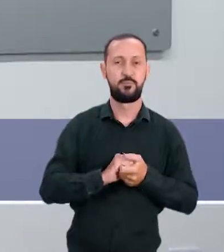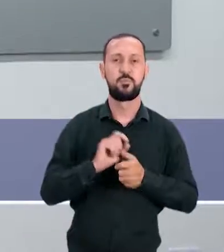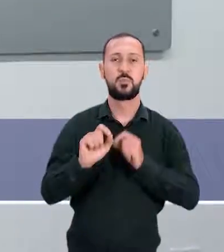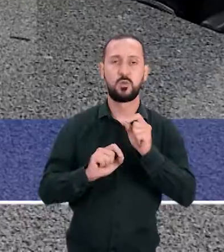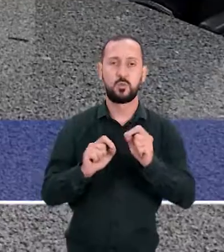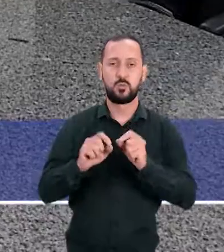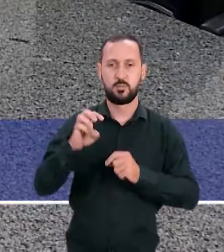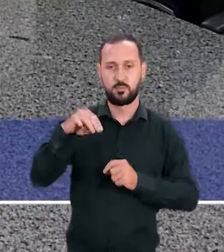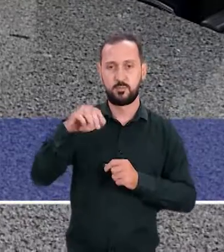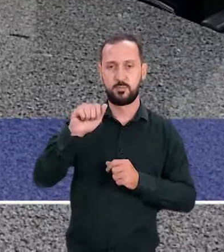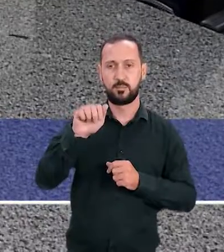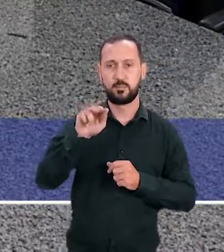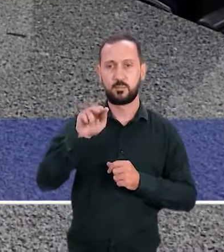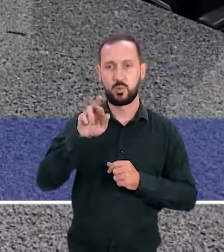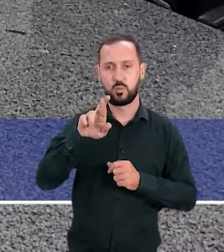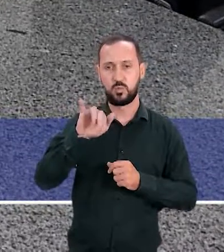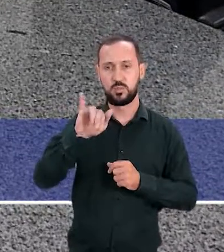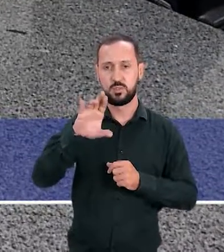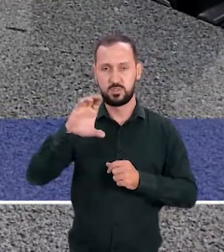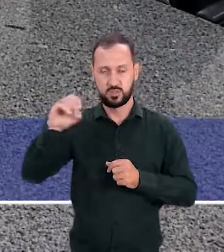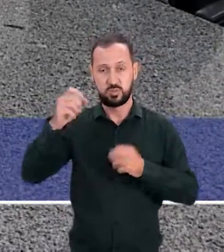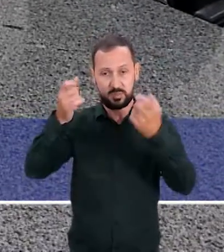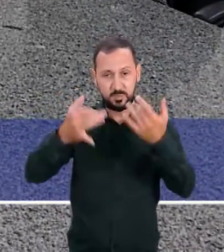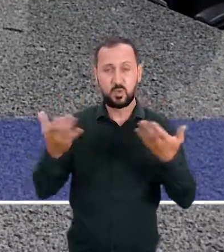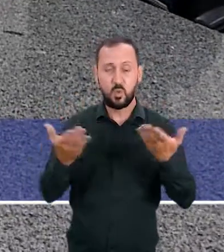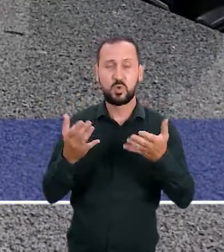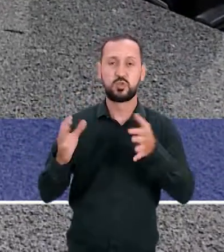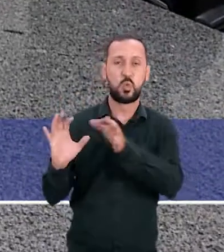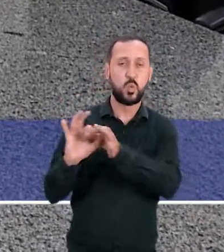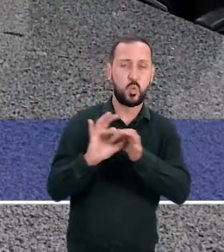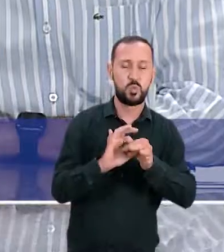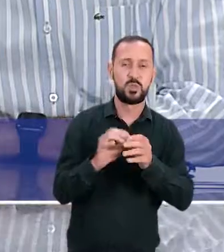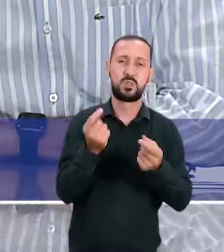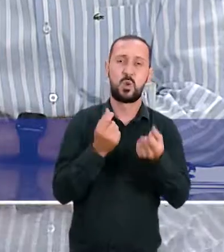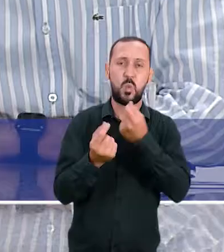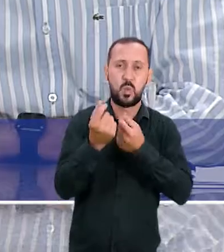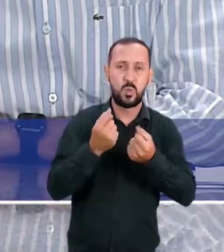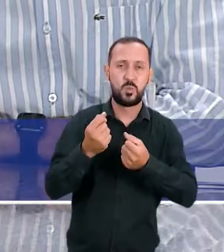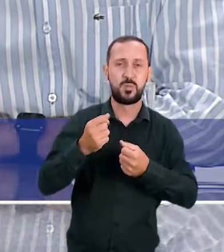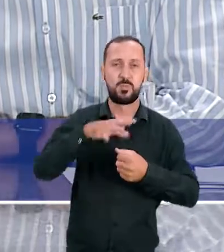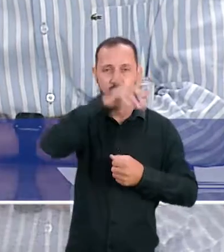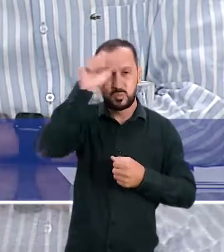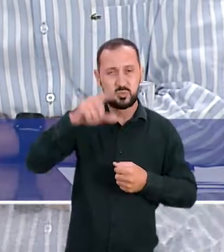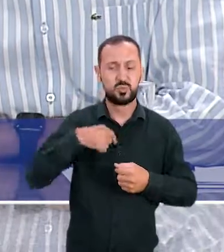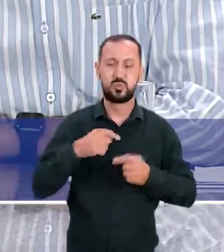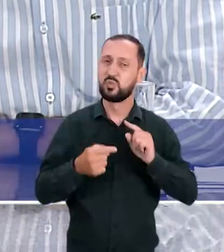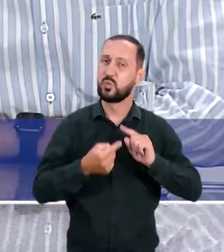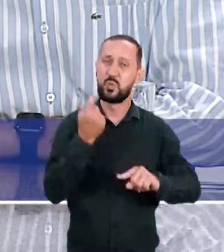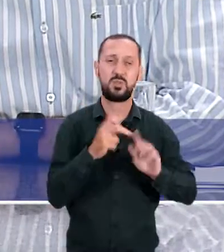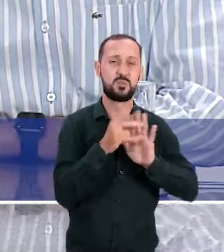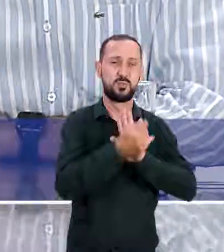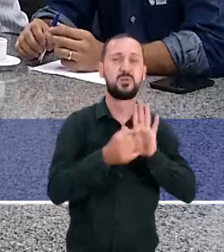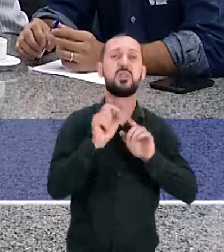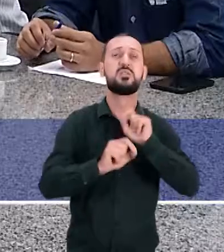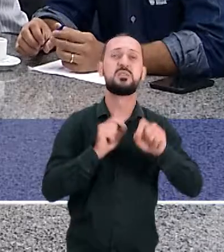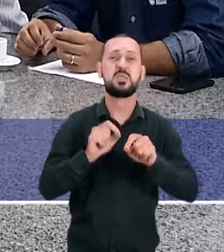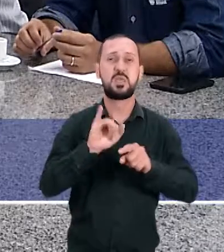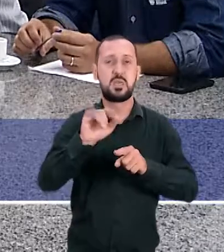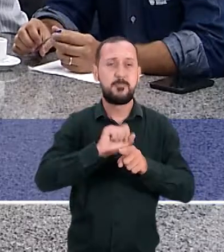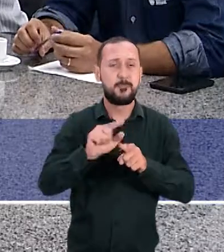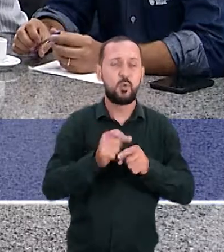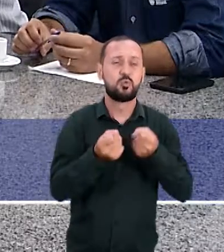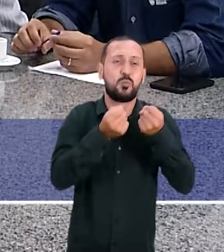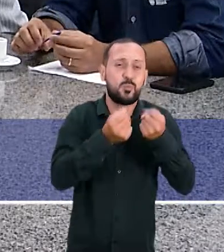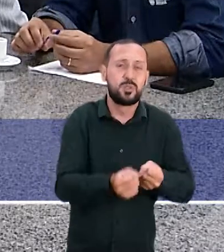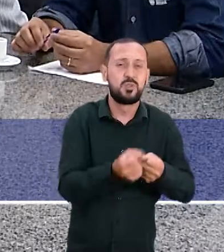na semana passada. De acordo com Maurício Saito, o atual quadro econômico do Estado é desfavorável à continuidade da proposta, que